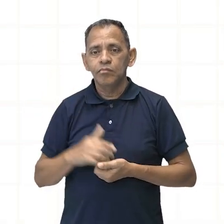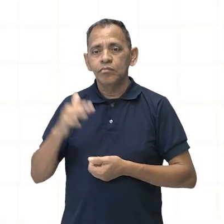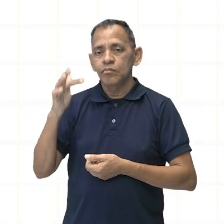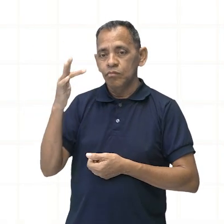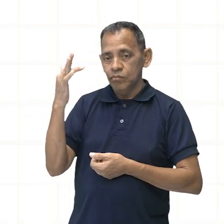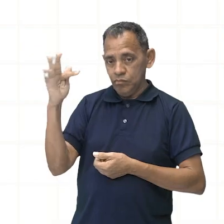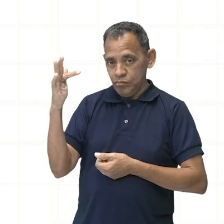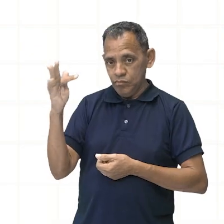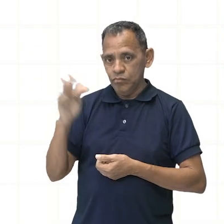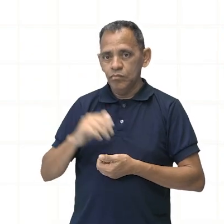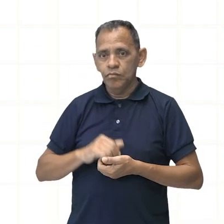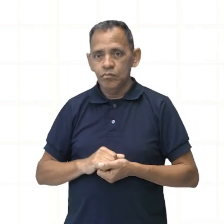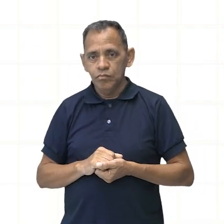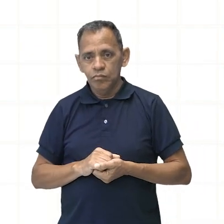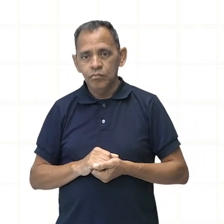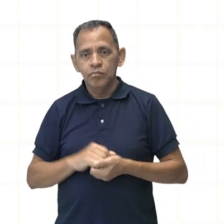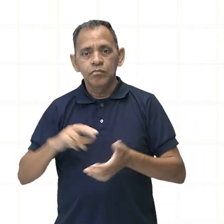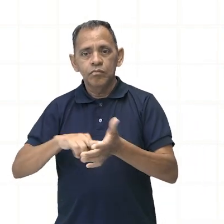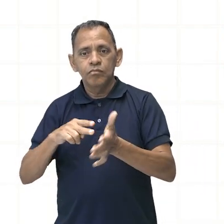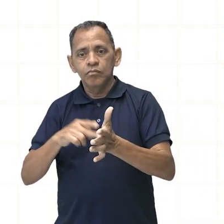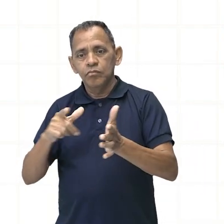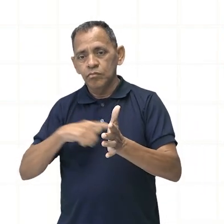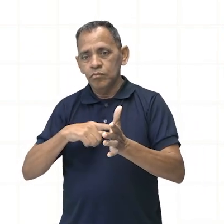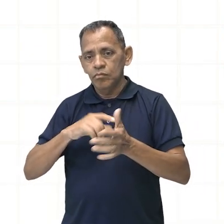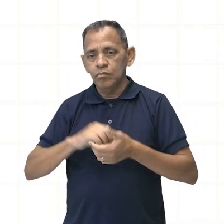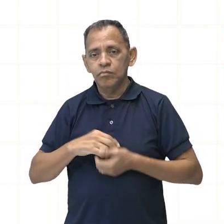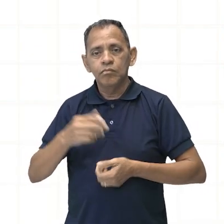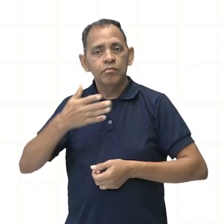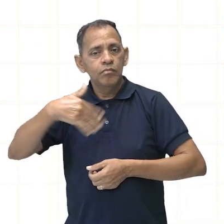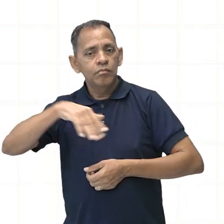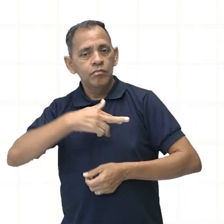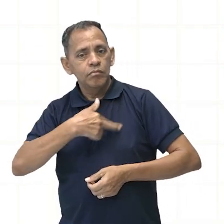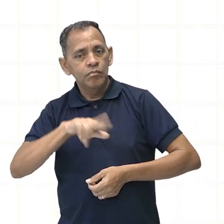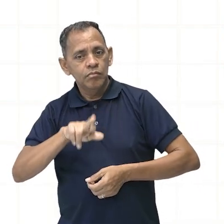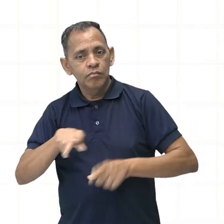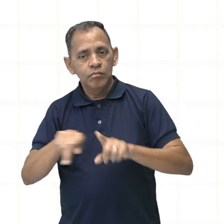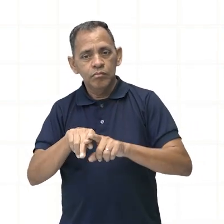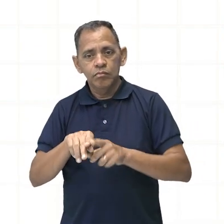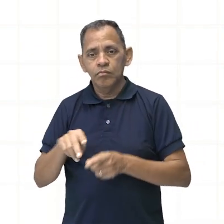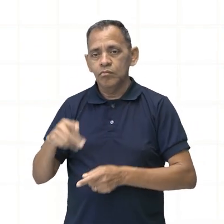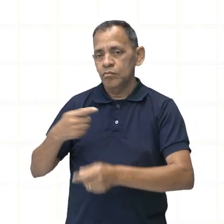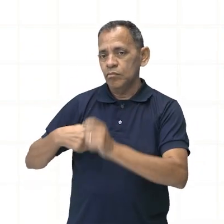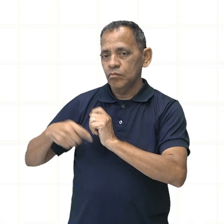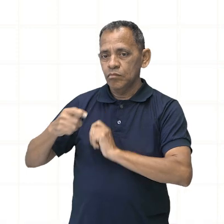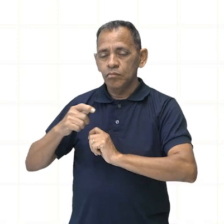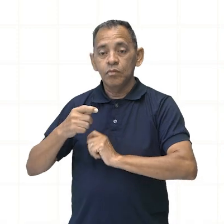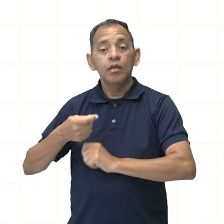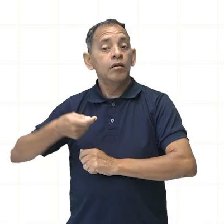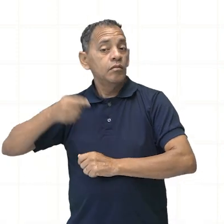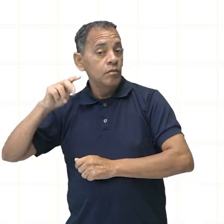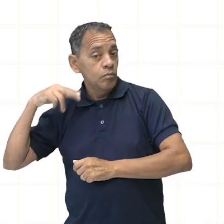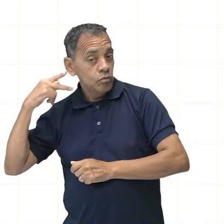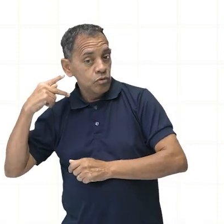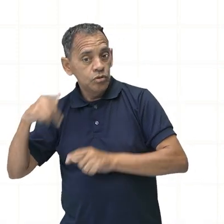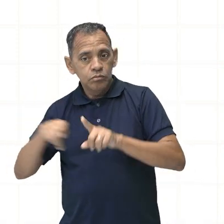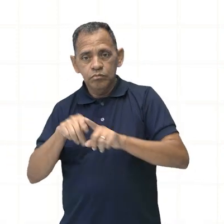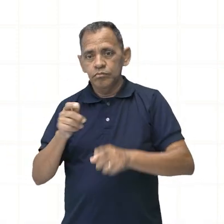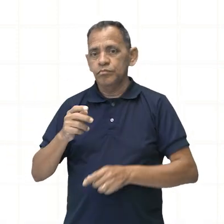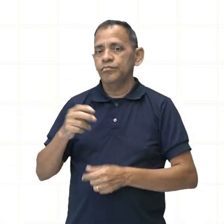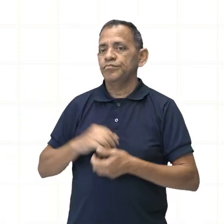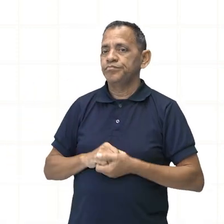com grande significado, tanto do ponto de vista religioso, como do ponto de vista político, ecológico